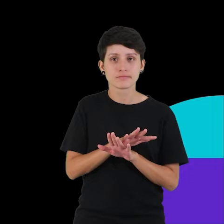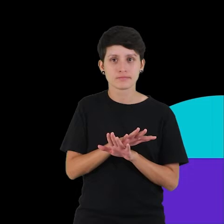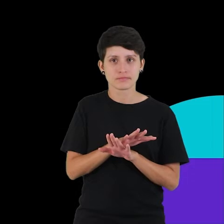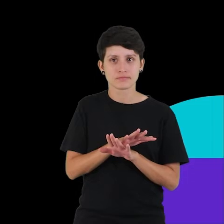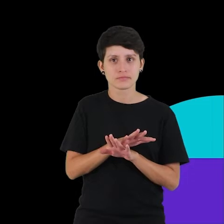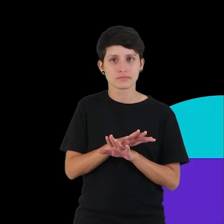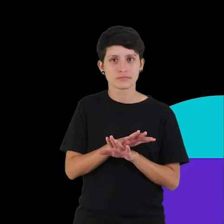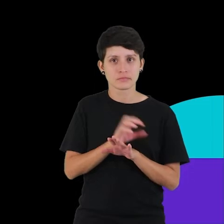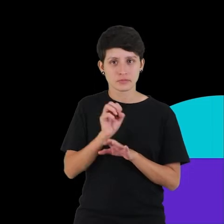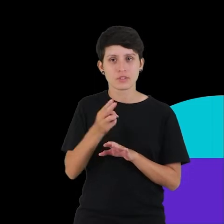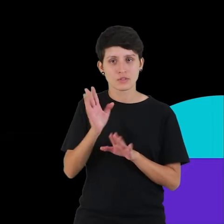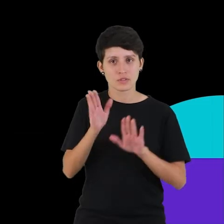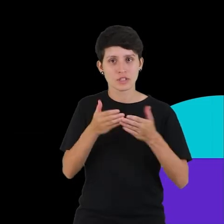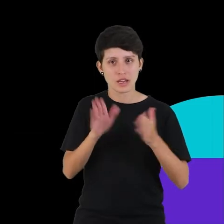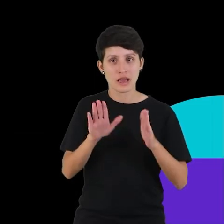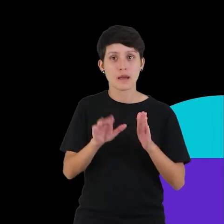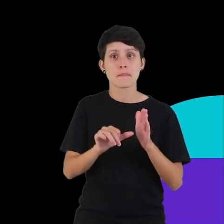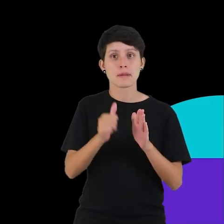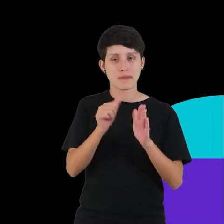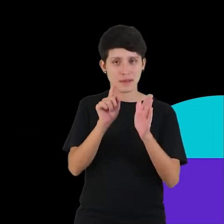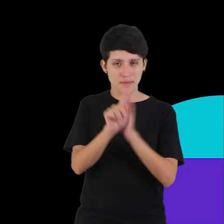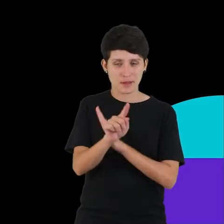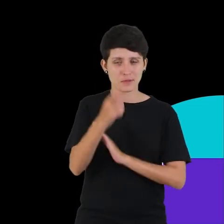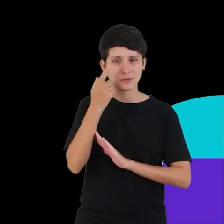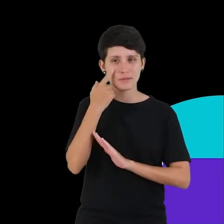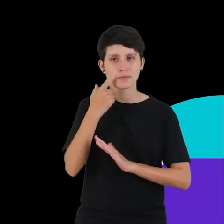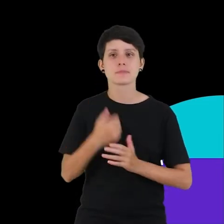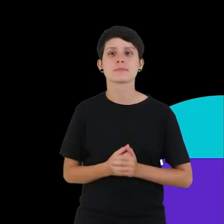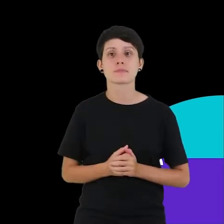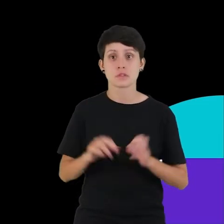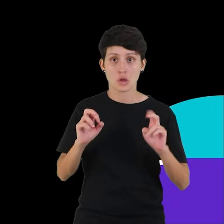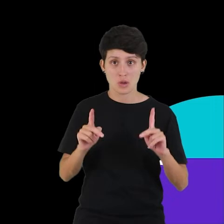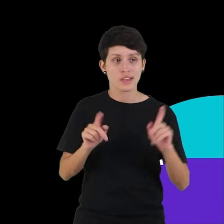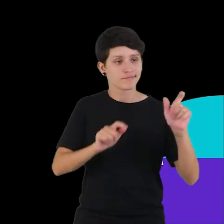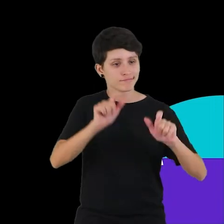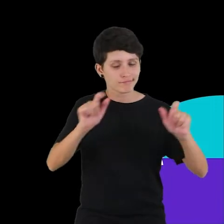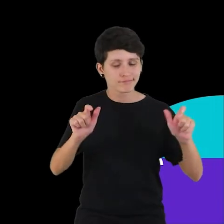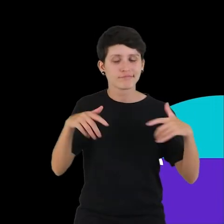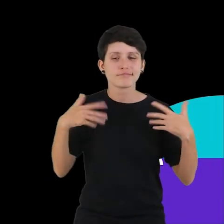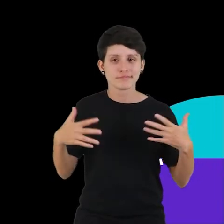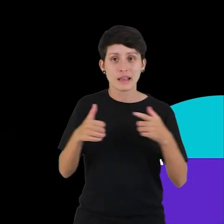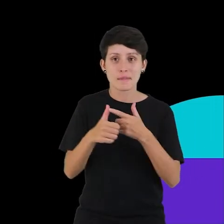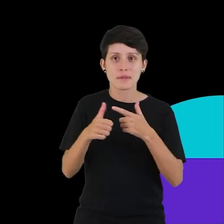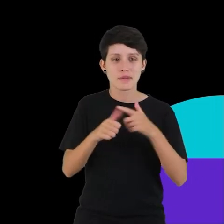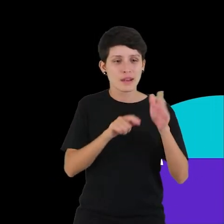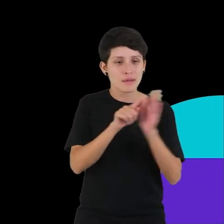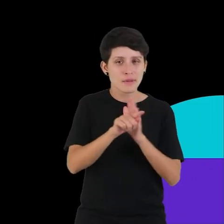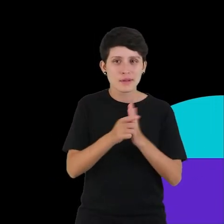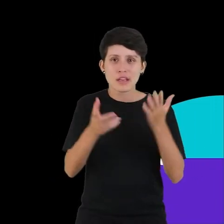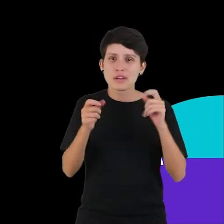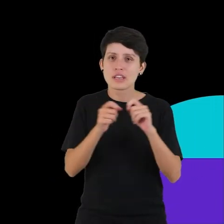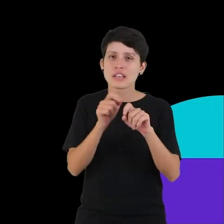cima. Então, já vi que tem 2 pessoas ali que entraram. Então, vou aqui já passar. Vou esperar um pouquinho para